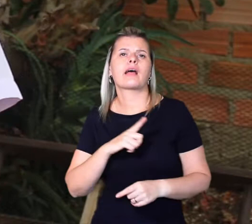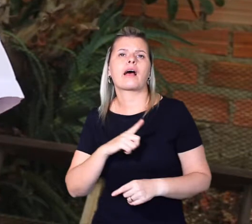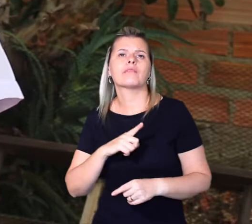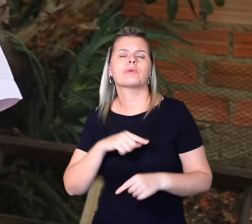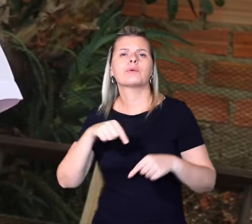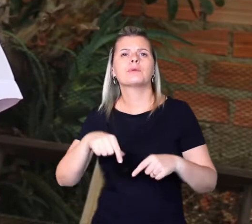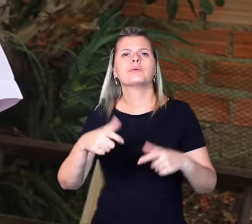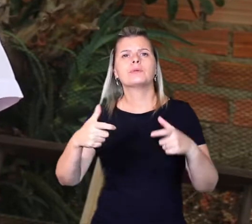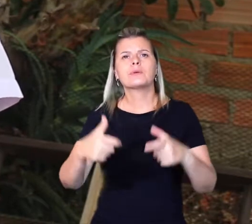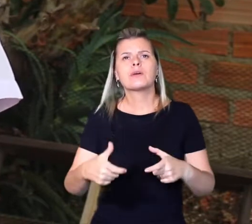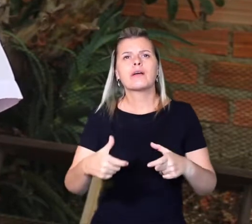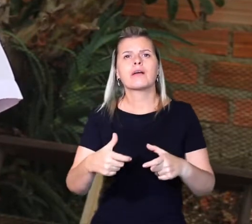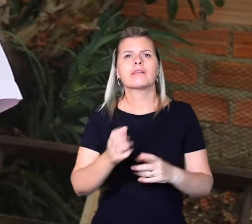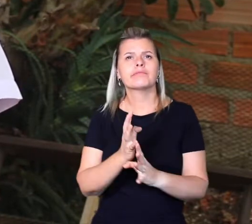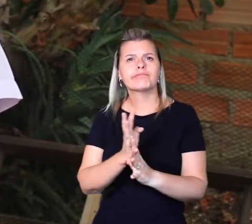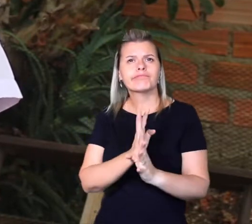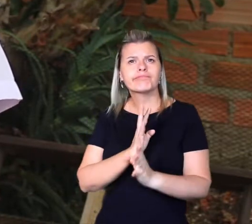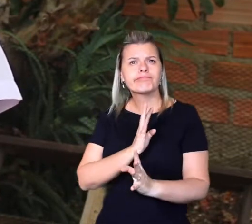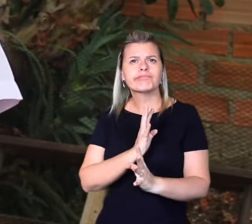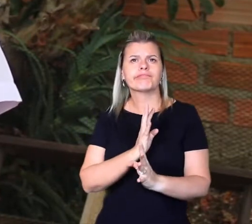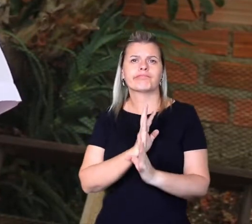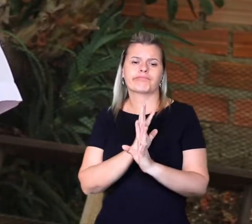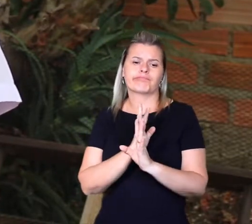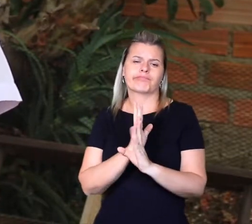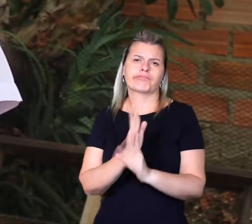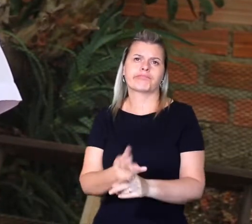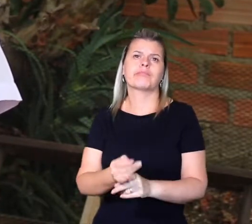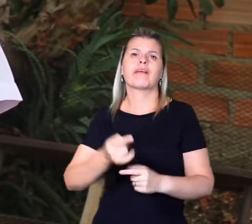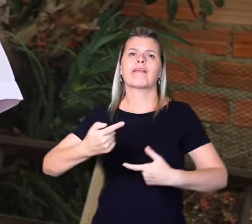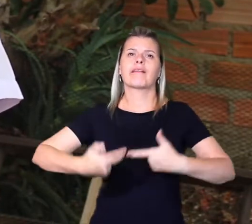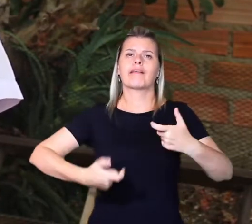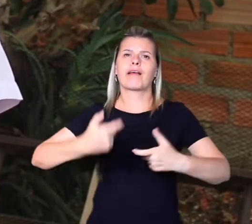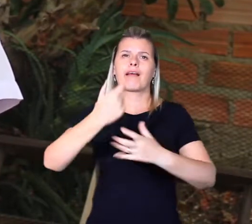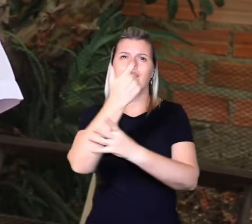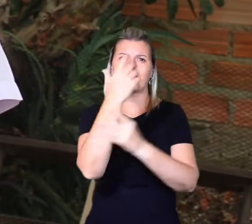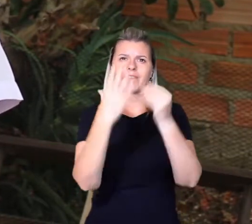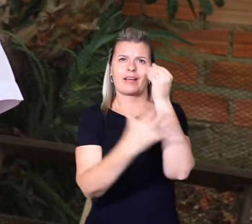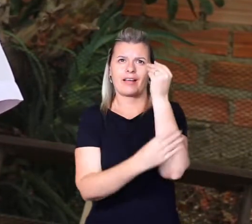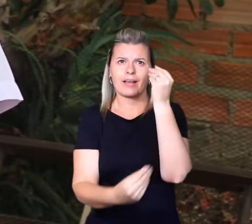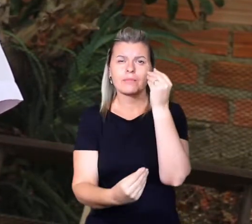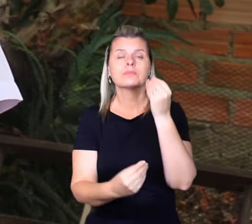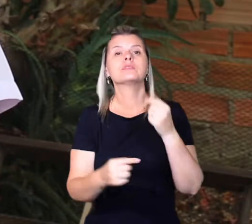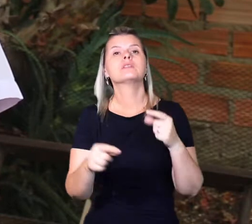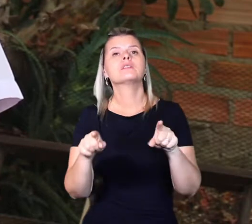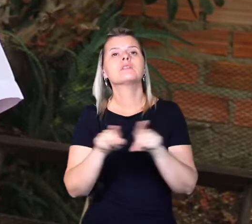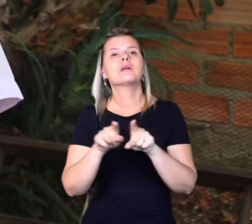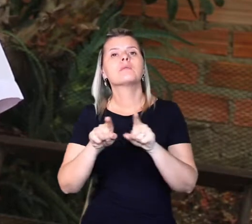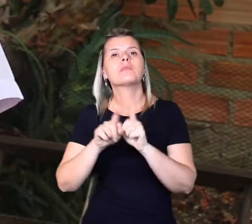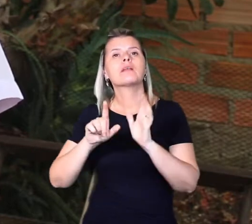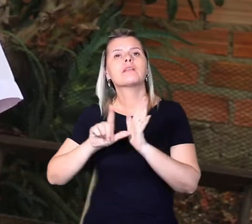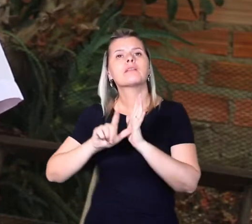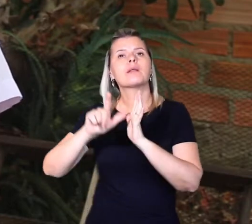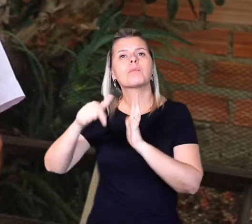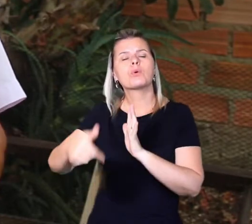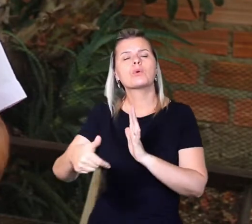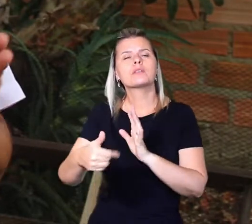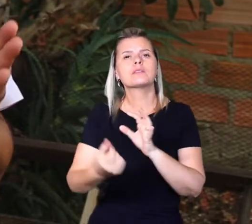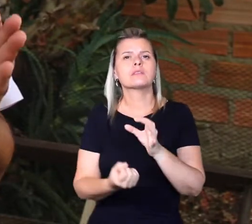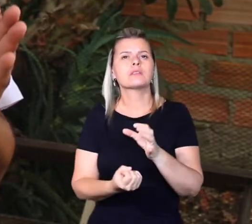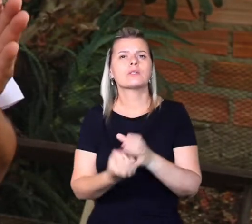ocuparam as fileiras, por exemplo, dos negros nas guerras dos farrapos, e depois quando se criou